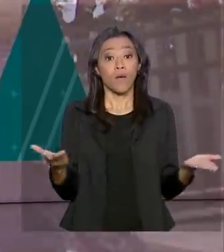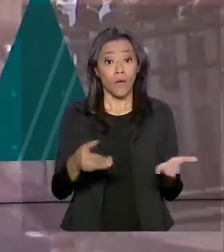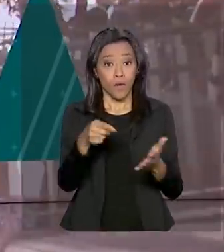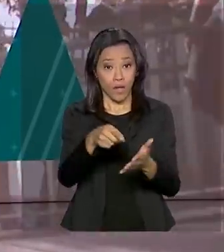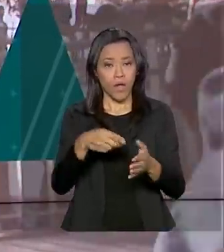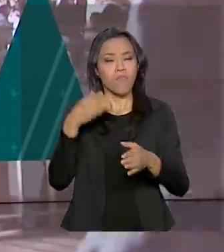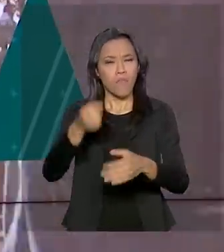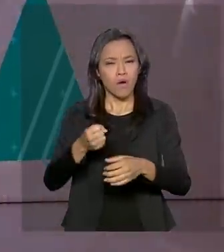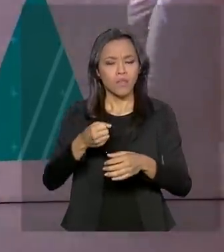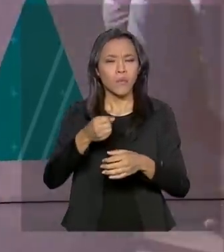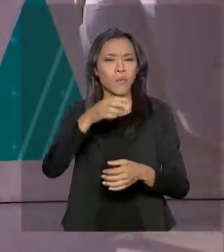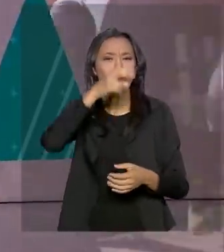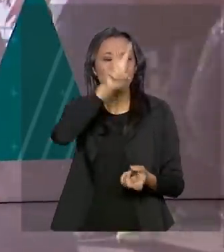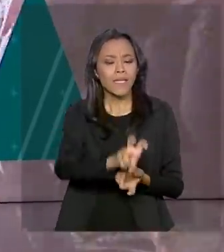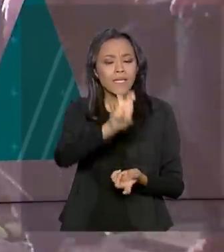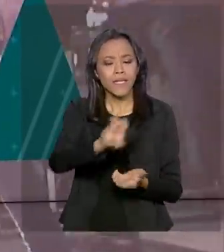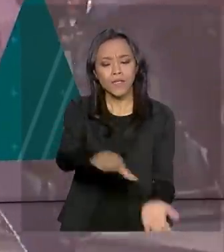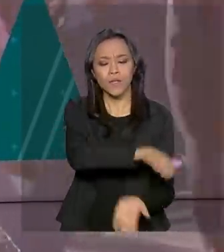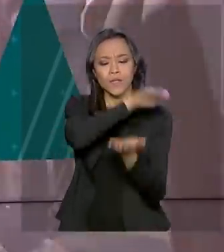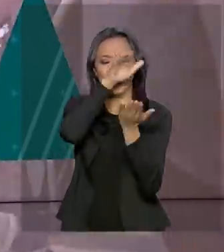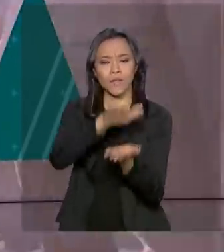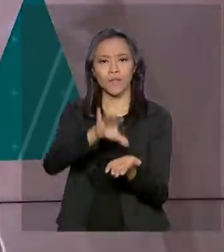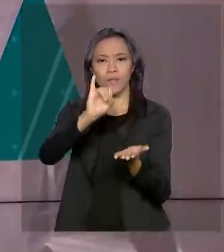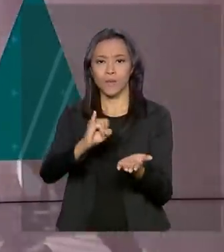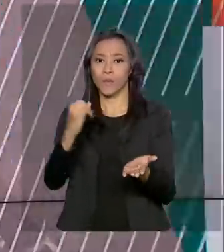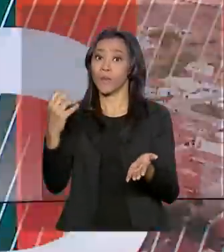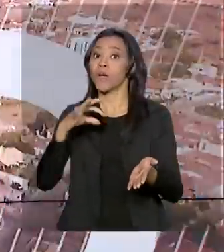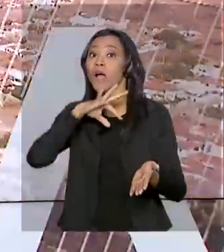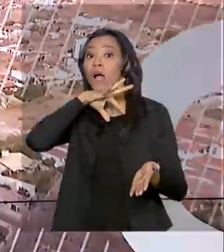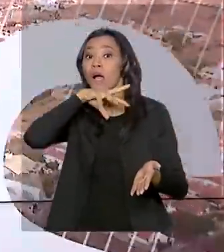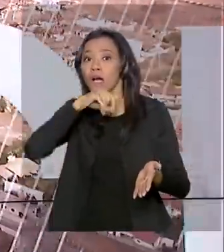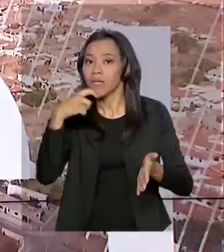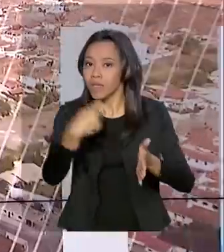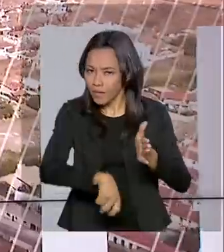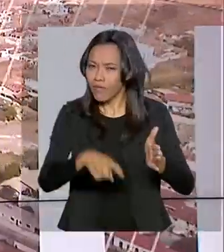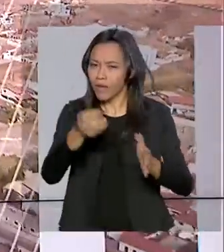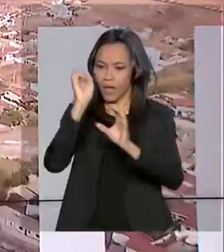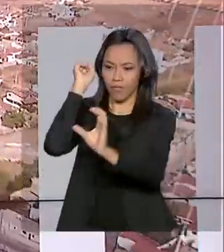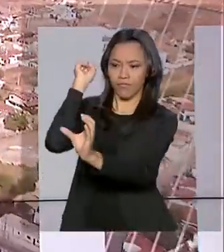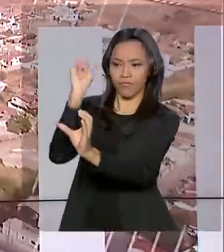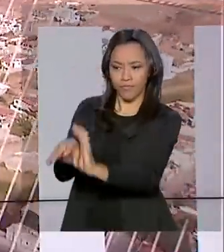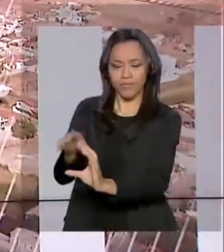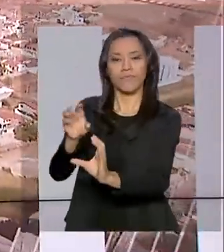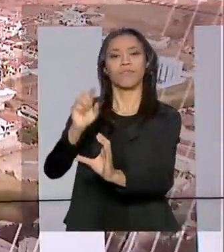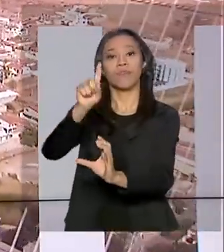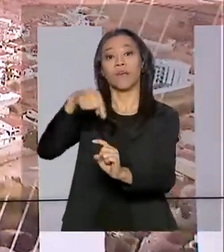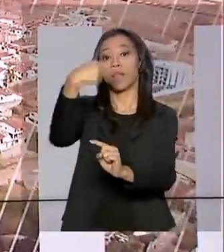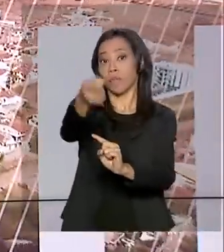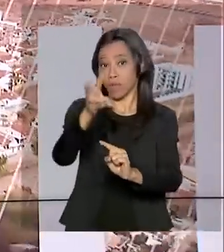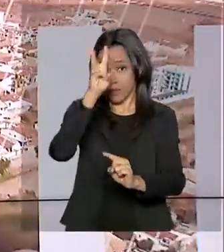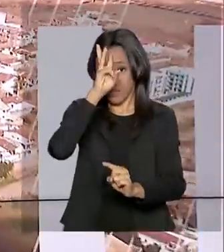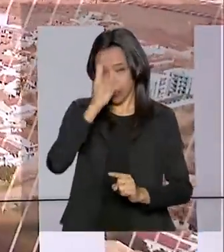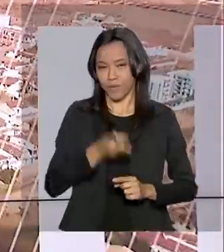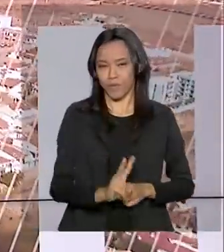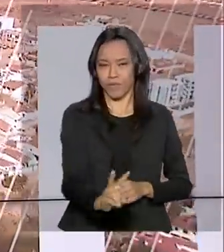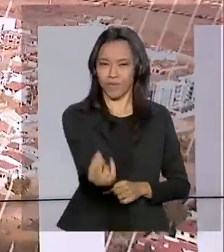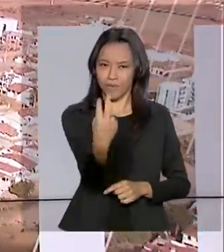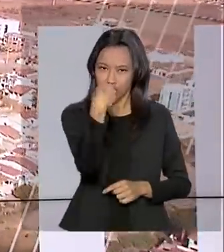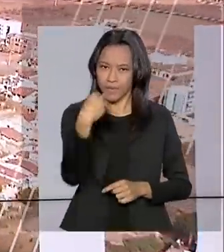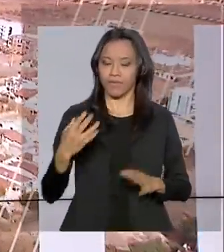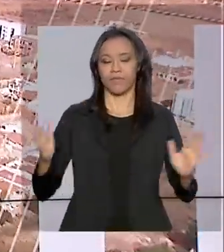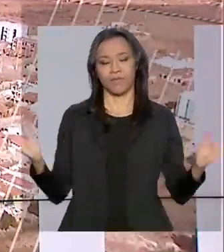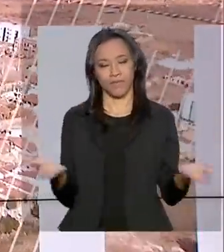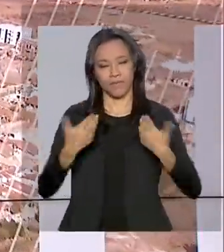libera consulta ao quinto lote do imposto de renda dinheiro vai estar na conta na próxima terça-feira fique com a gente